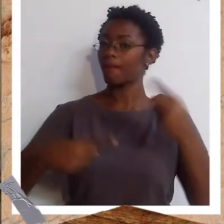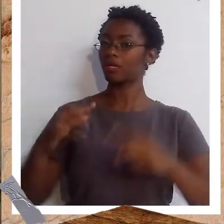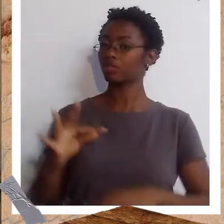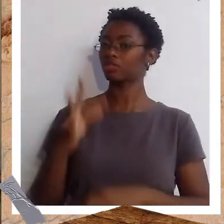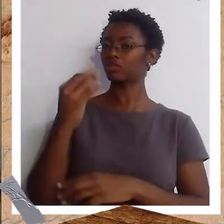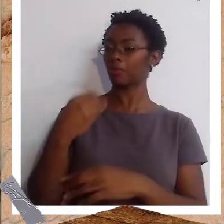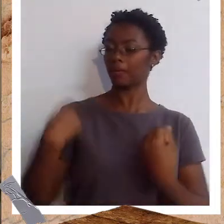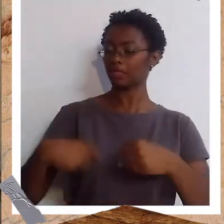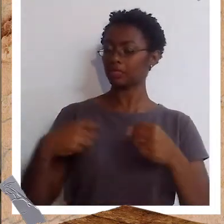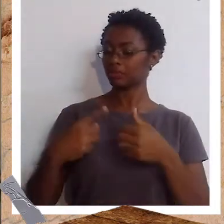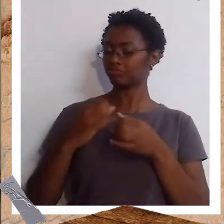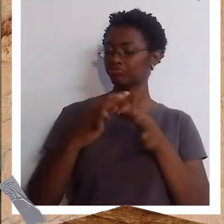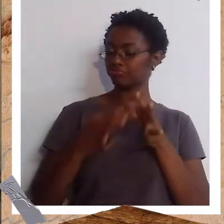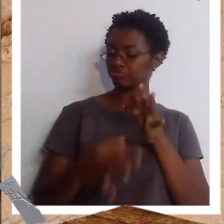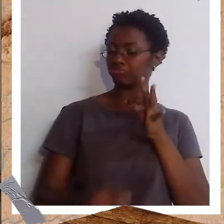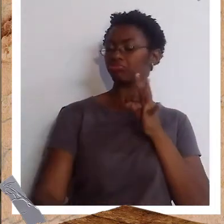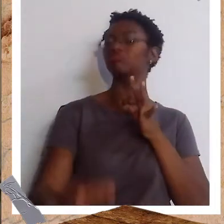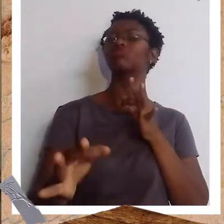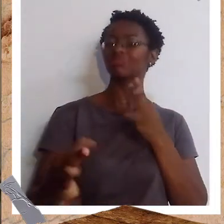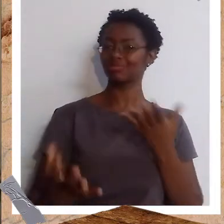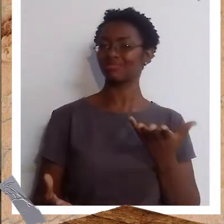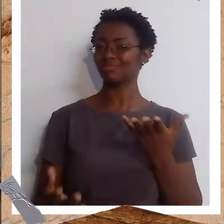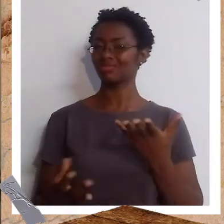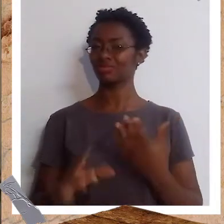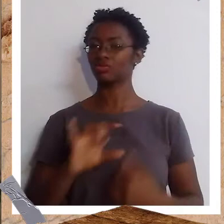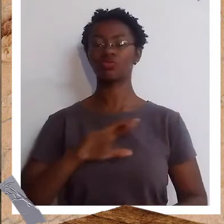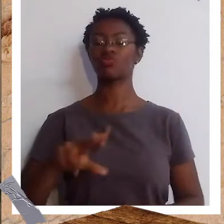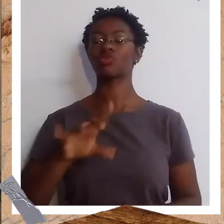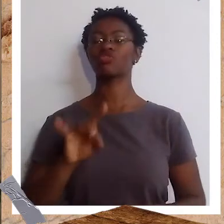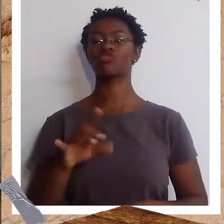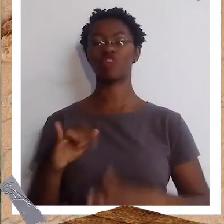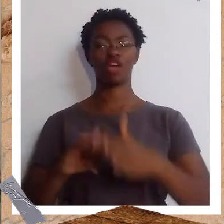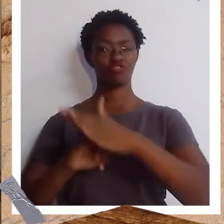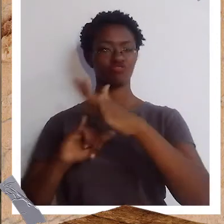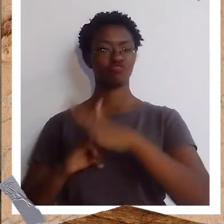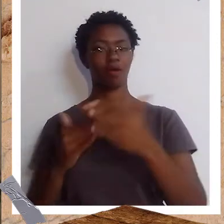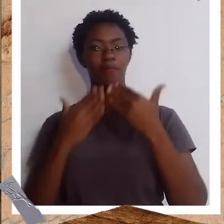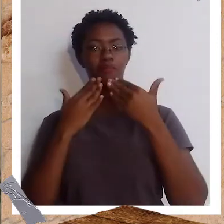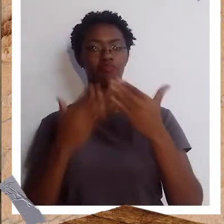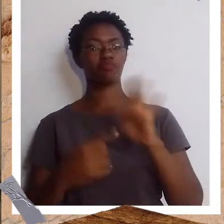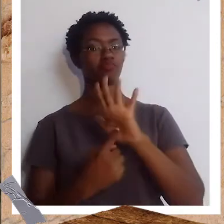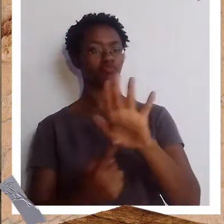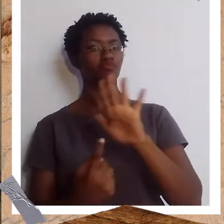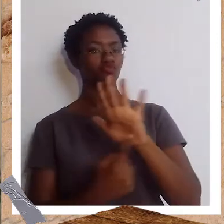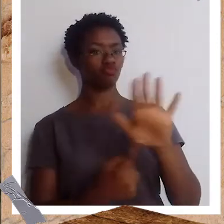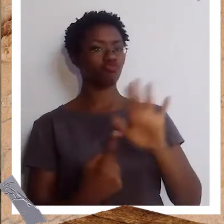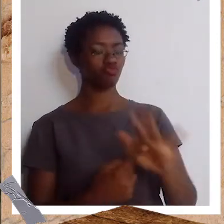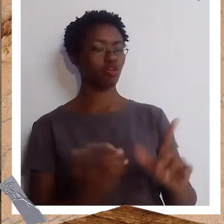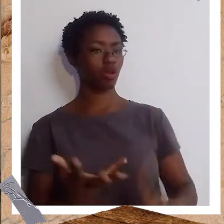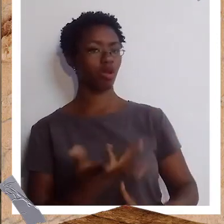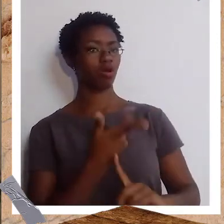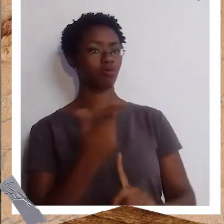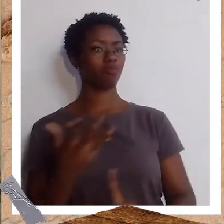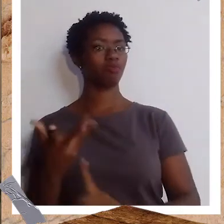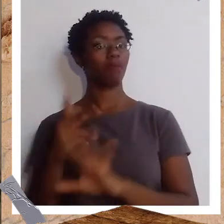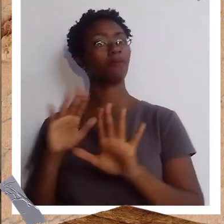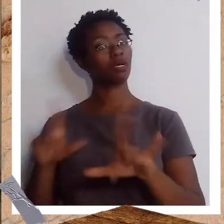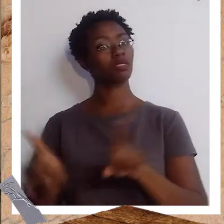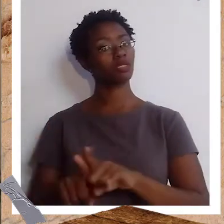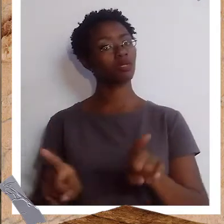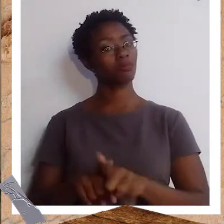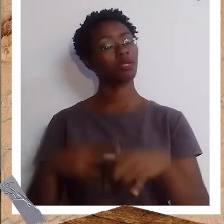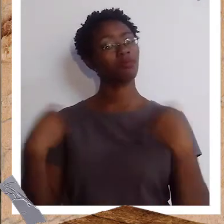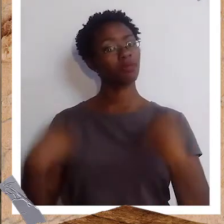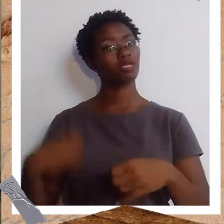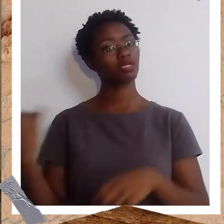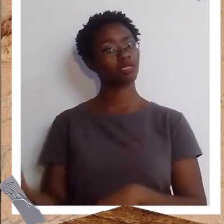ser alongado, né? Basta as instituições exibirem as obras de artistas negros, mas também é